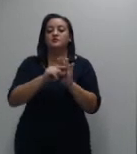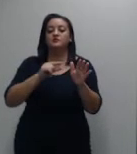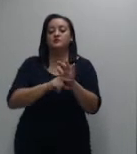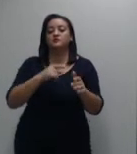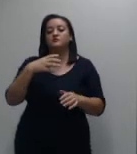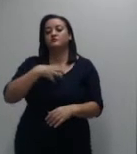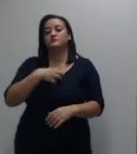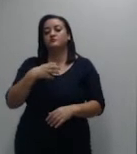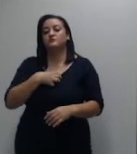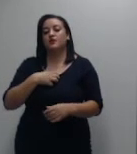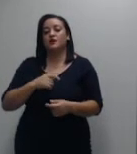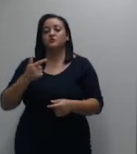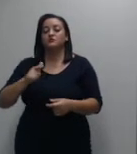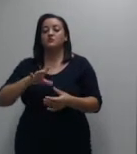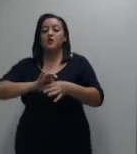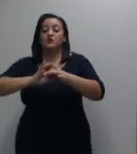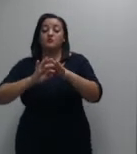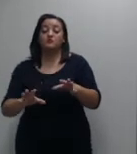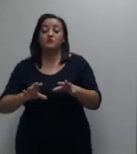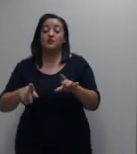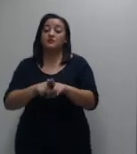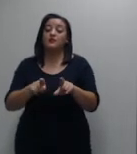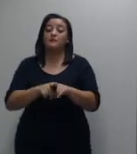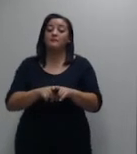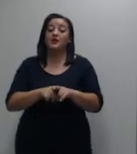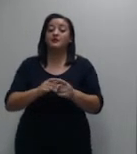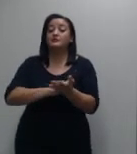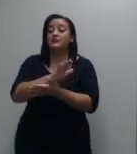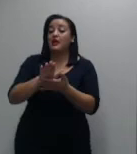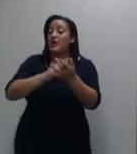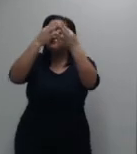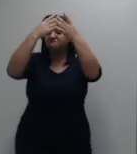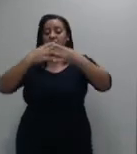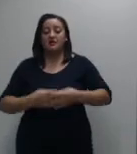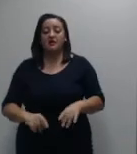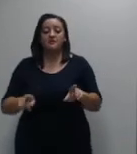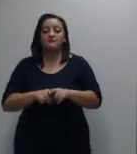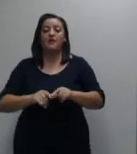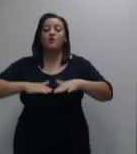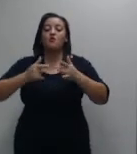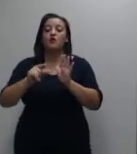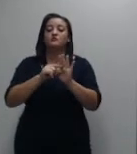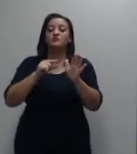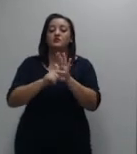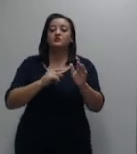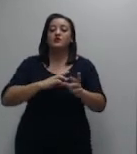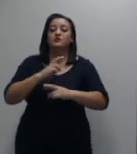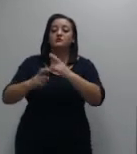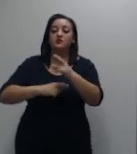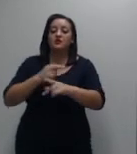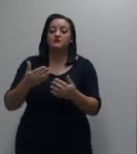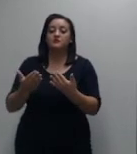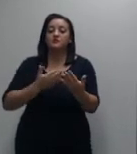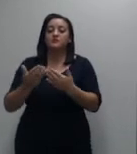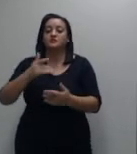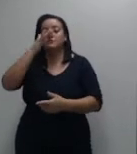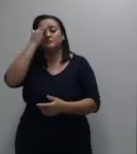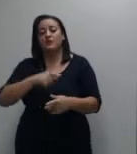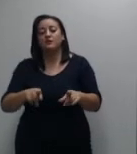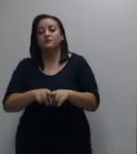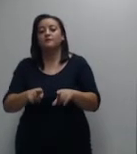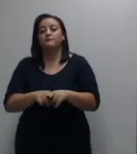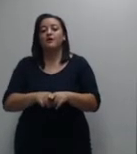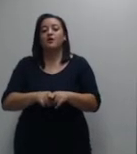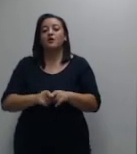descontextualizada e também se nada explicar qual desses trechos se refere a similitude fática e qual desses